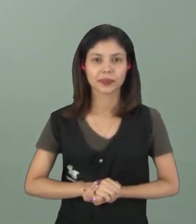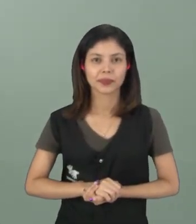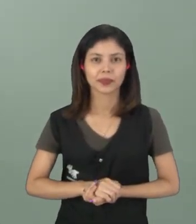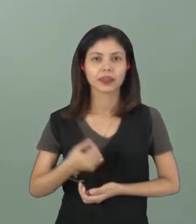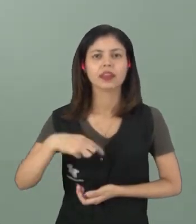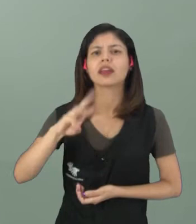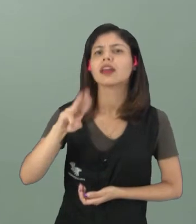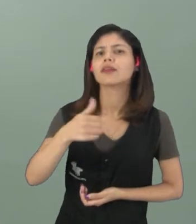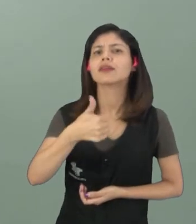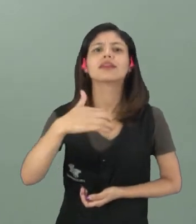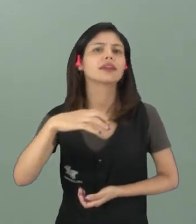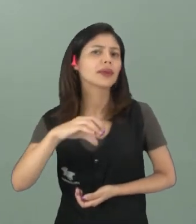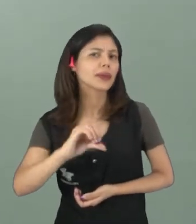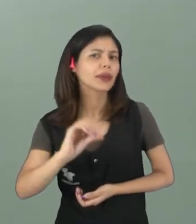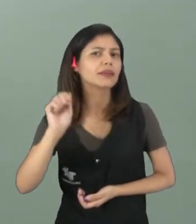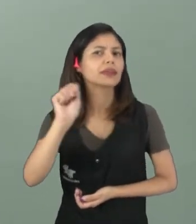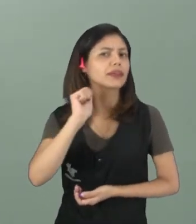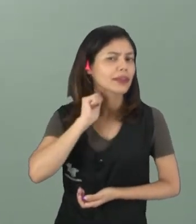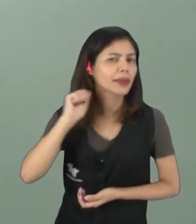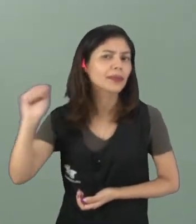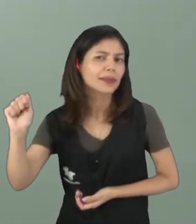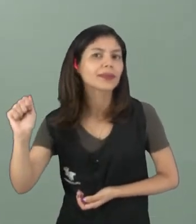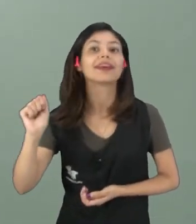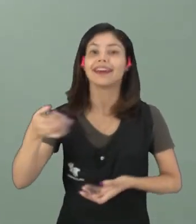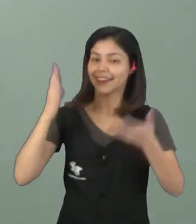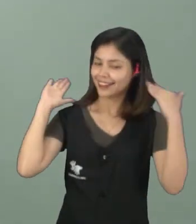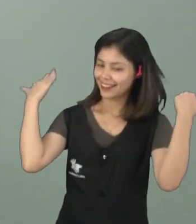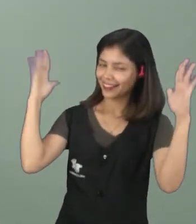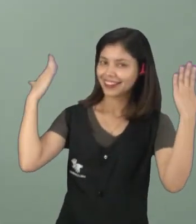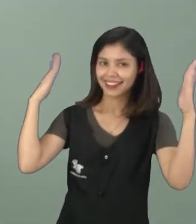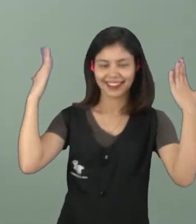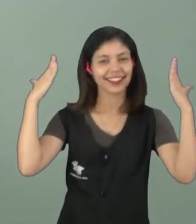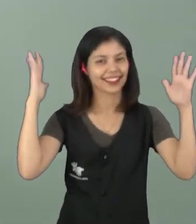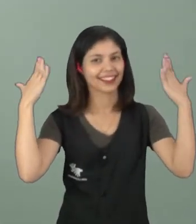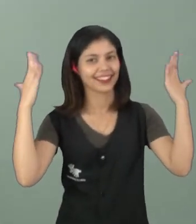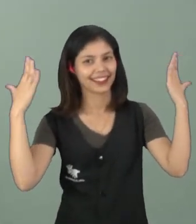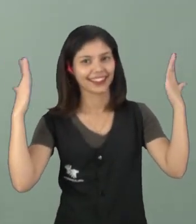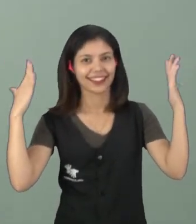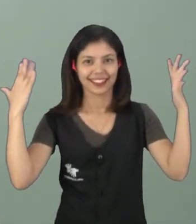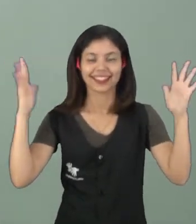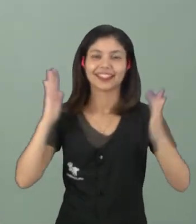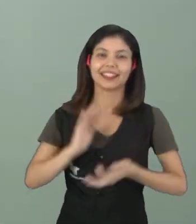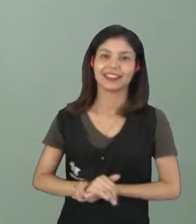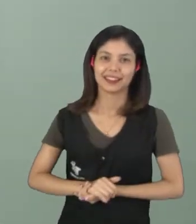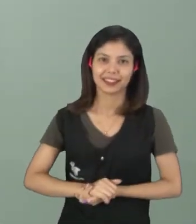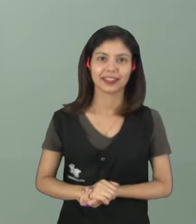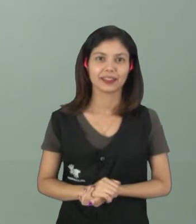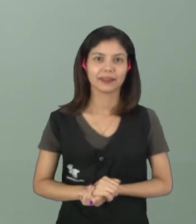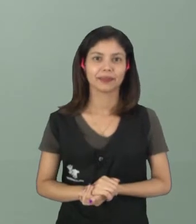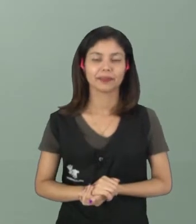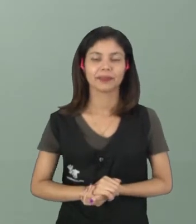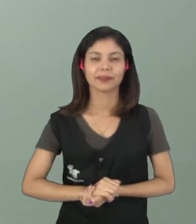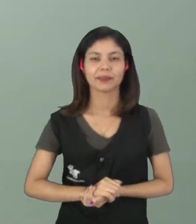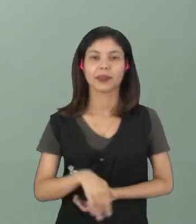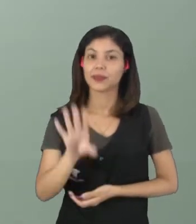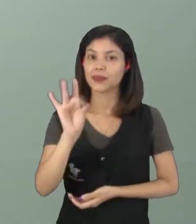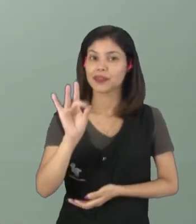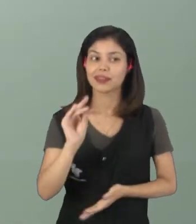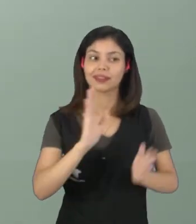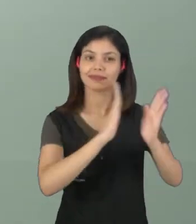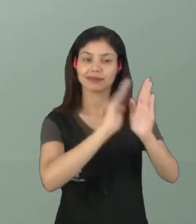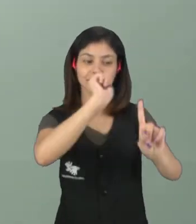E quem disse Dezenove de Abril acertou muito bem vamos colar aqui no mês